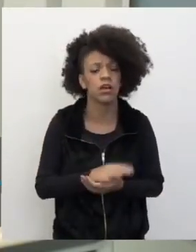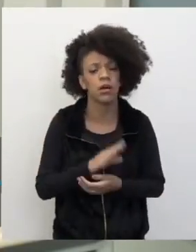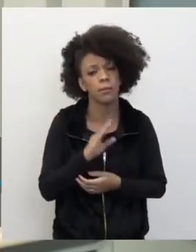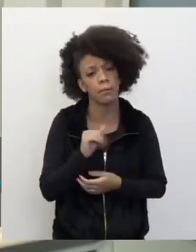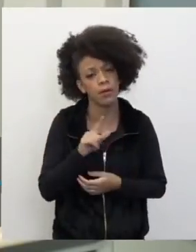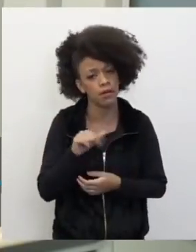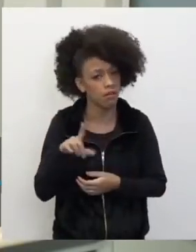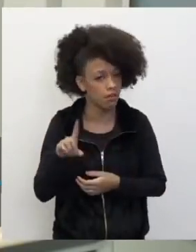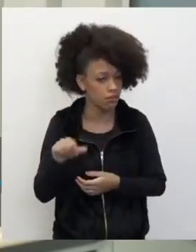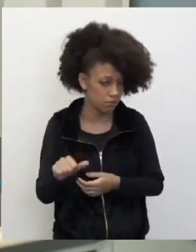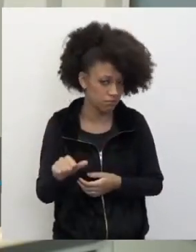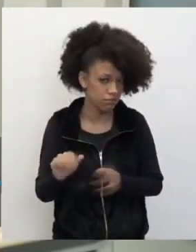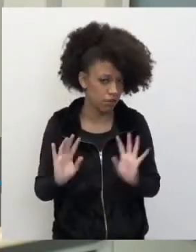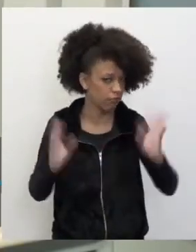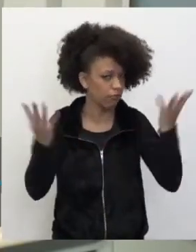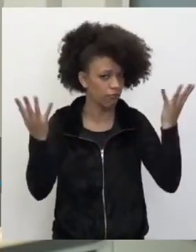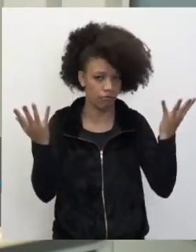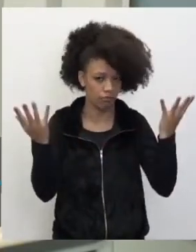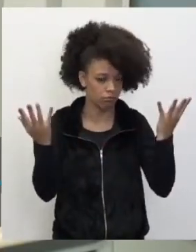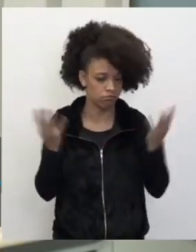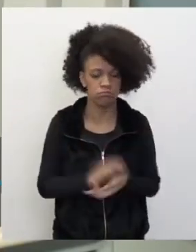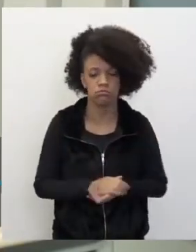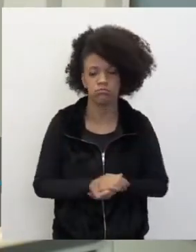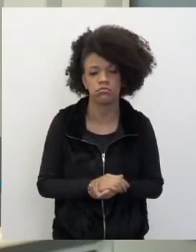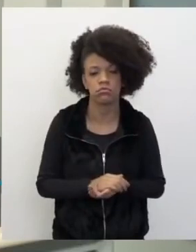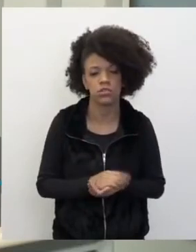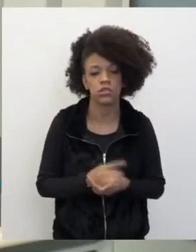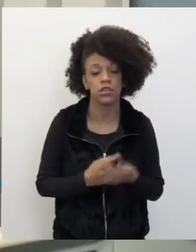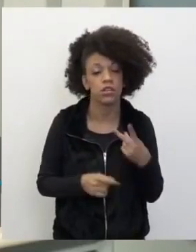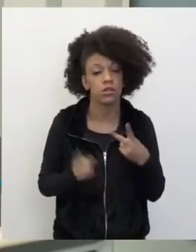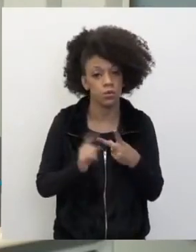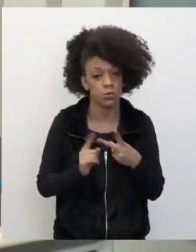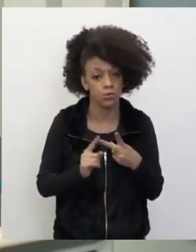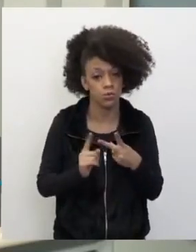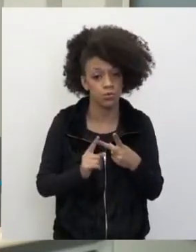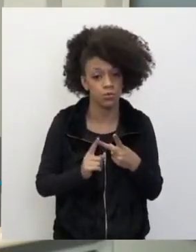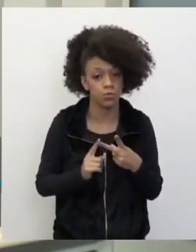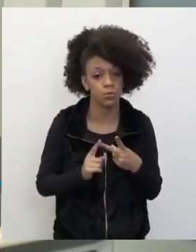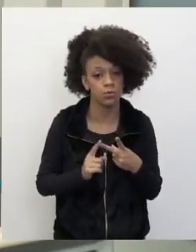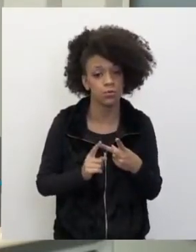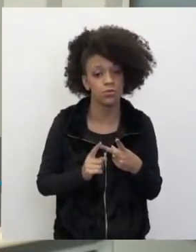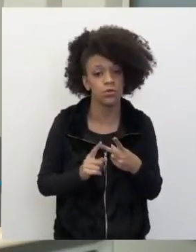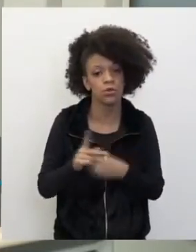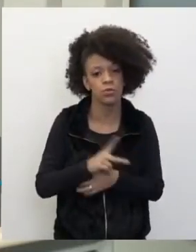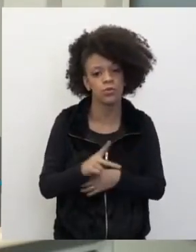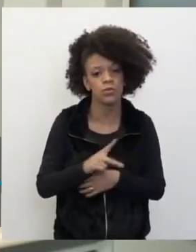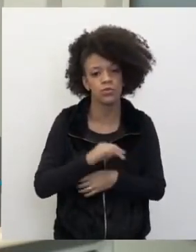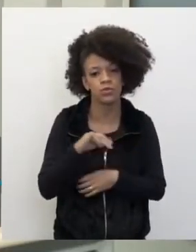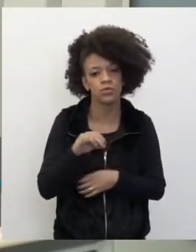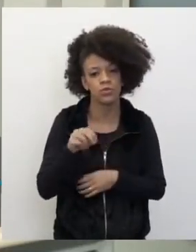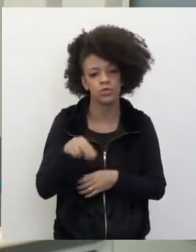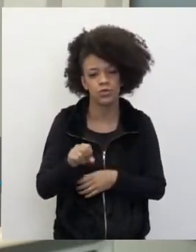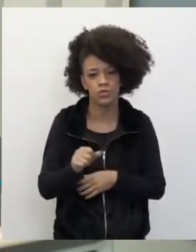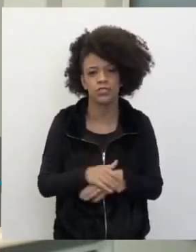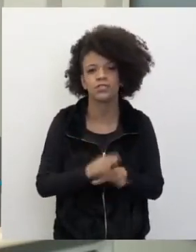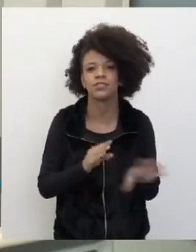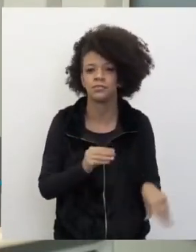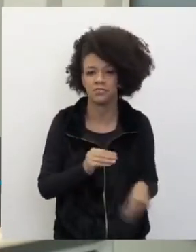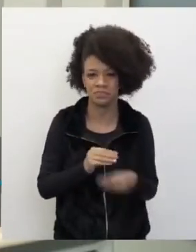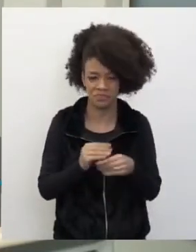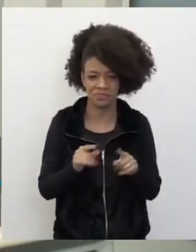balada, tá? E a gente vai passar para mais uma coisa que o professor Jonas está